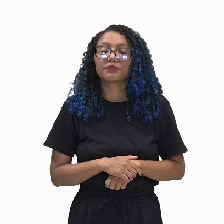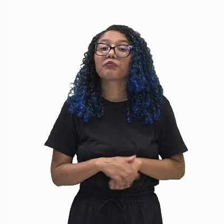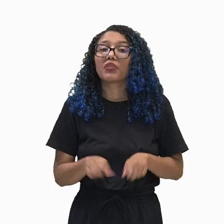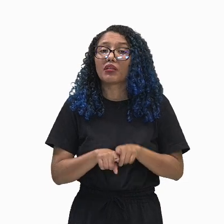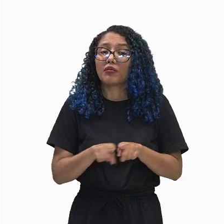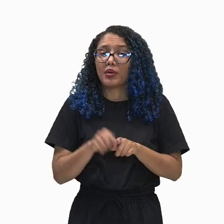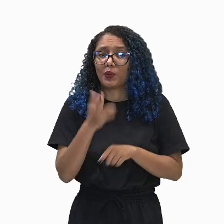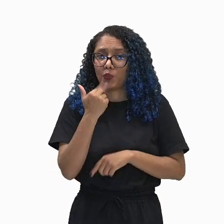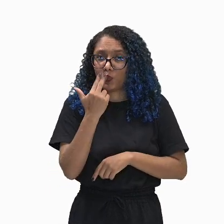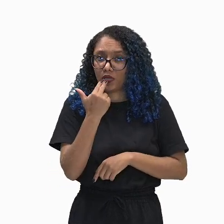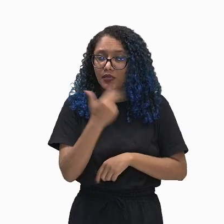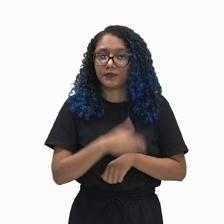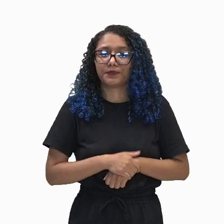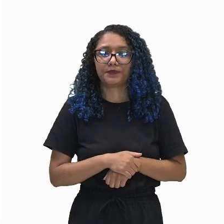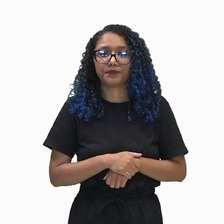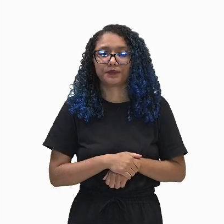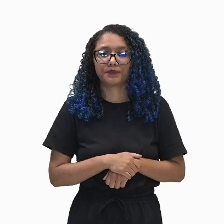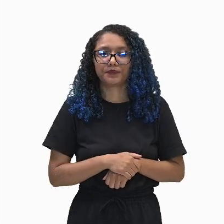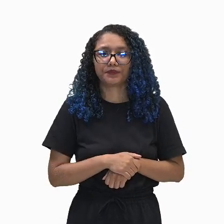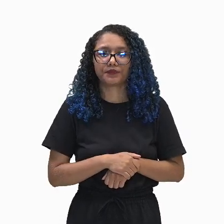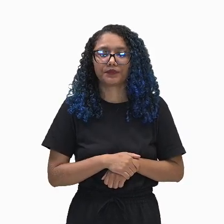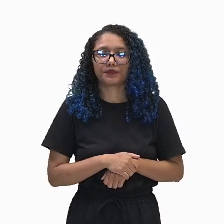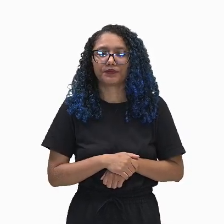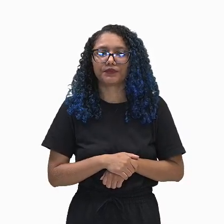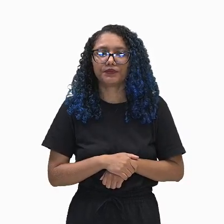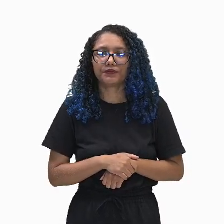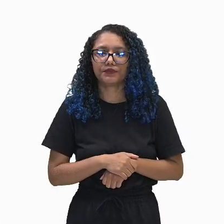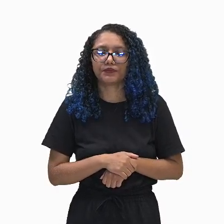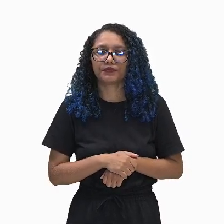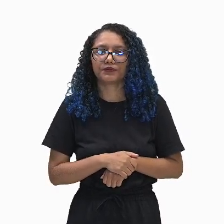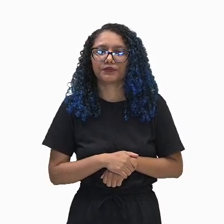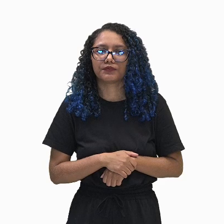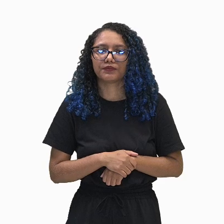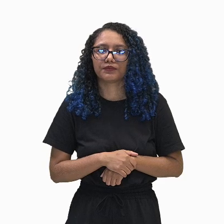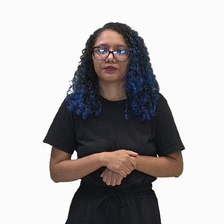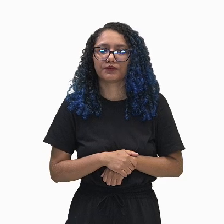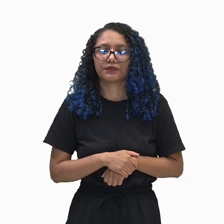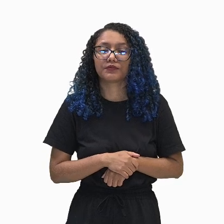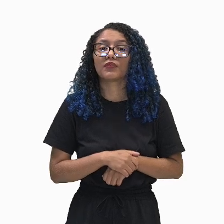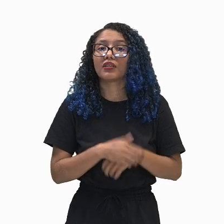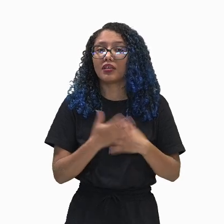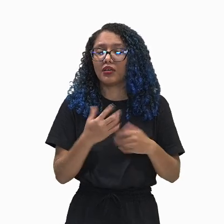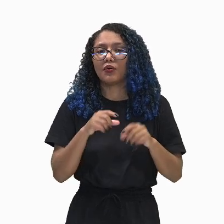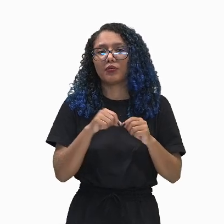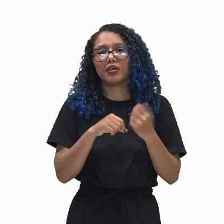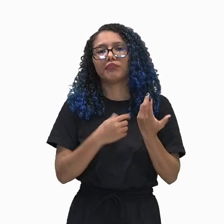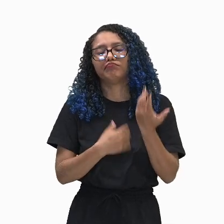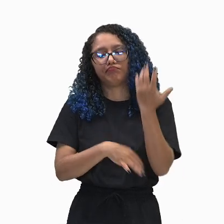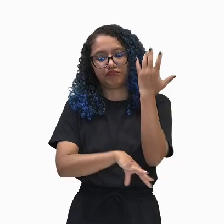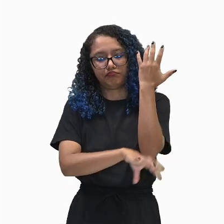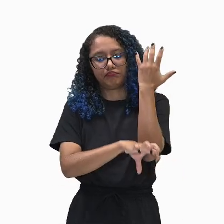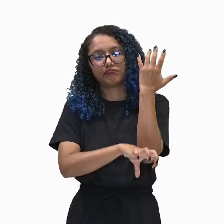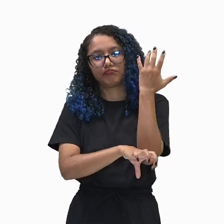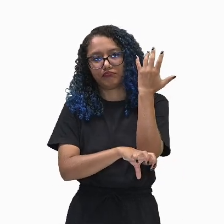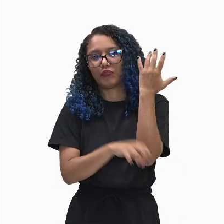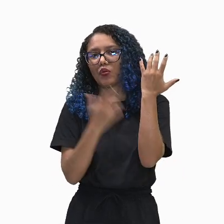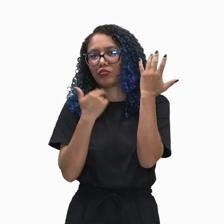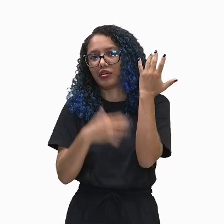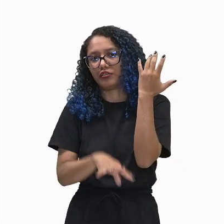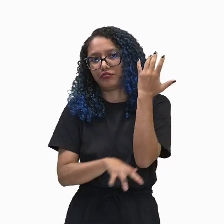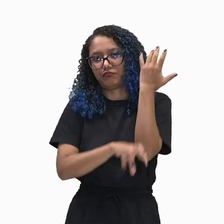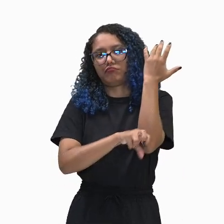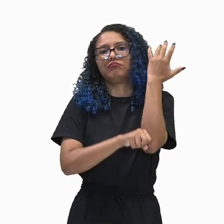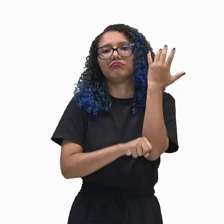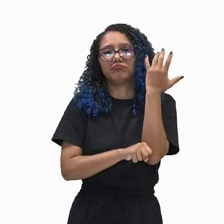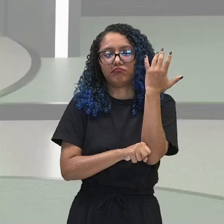nutrientes, os nutrientes que com certeza foram previamente absorvidos pela planta através da raiz, eles têm